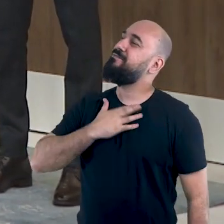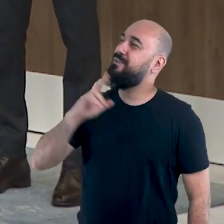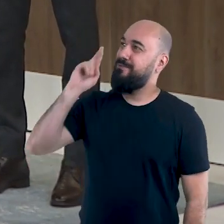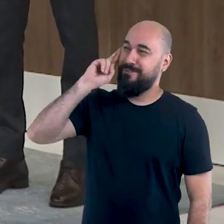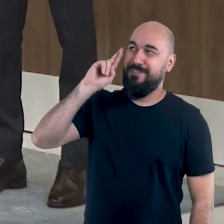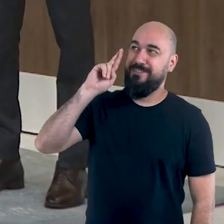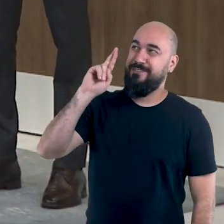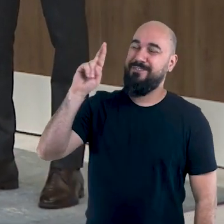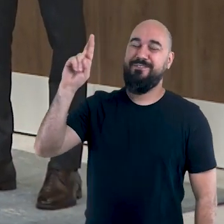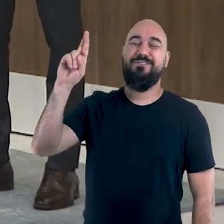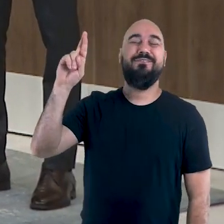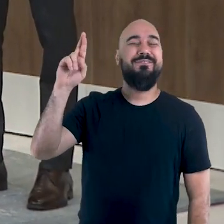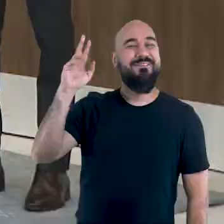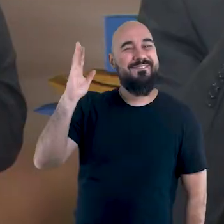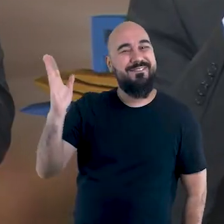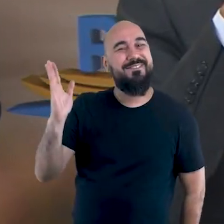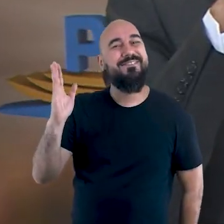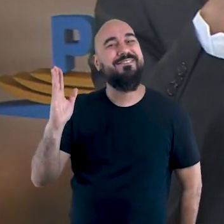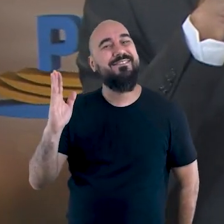meu